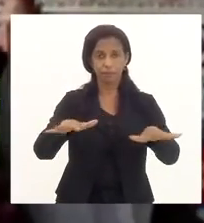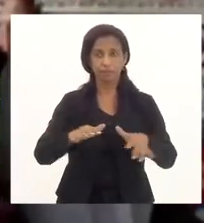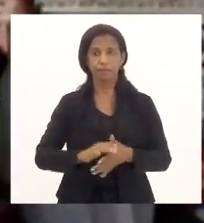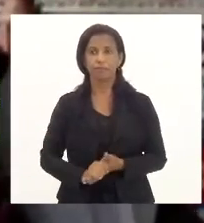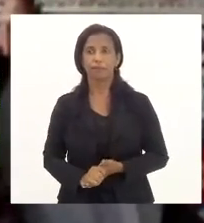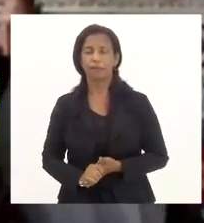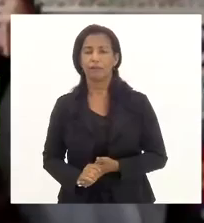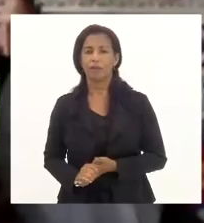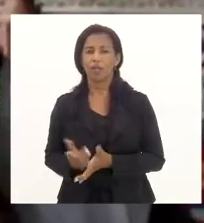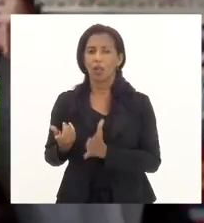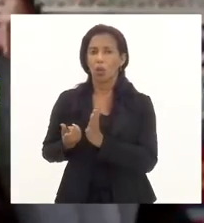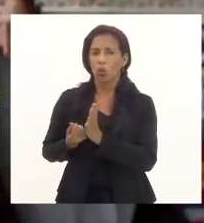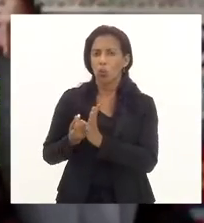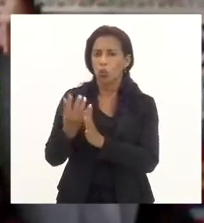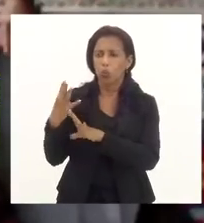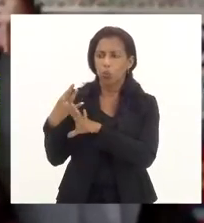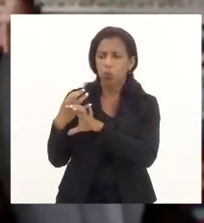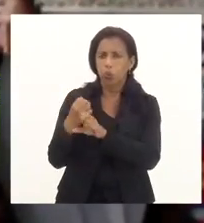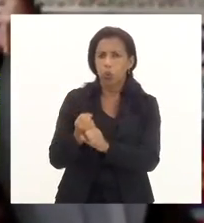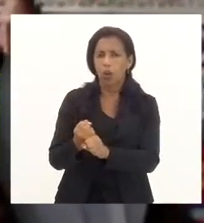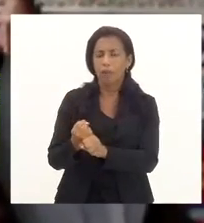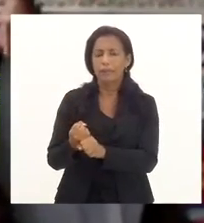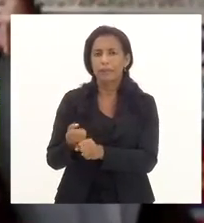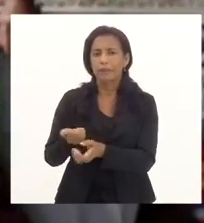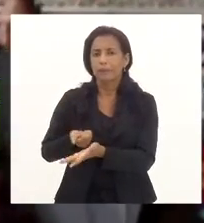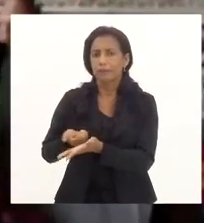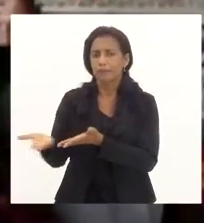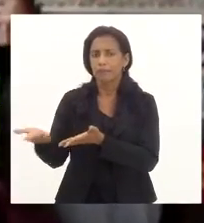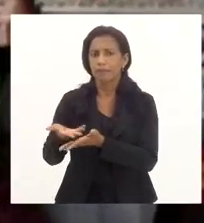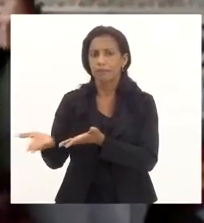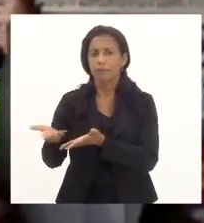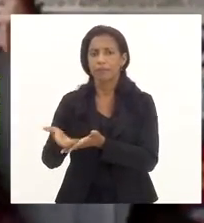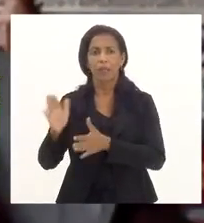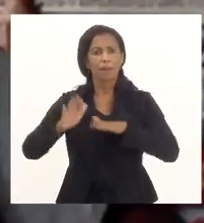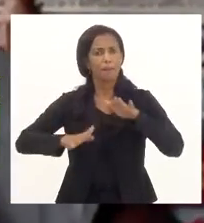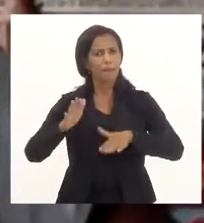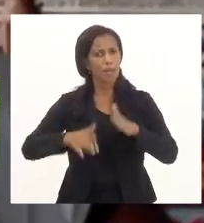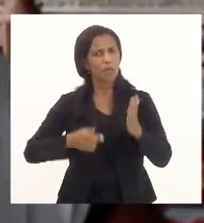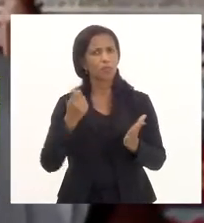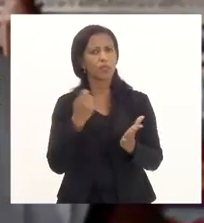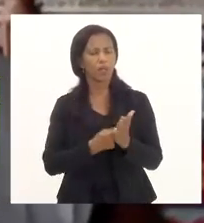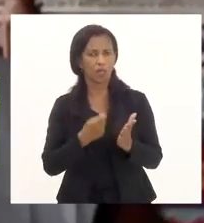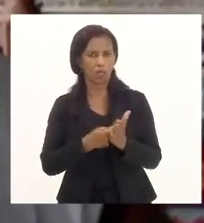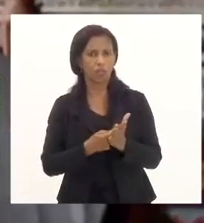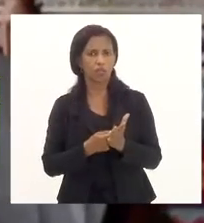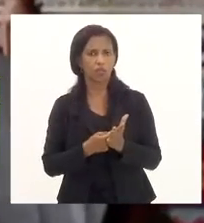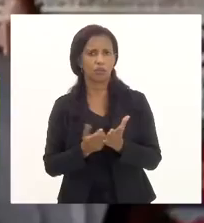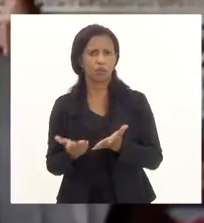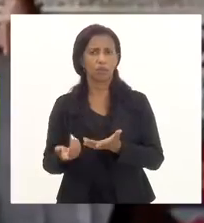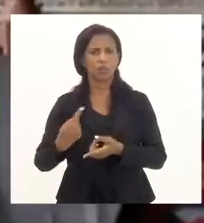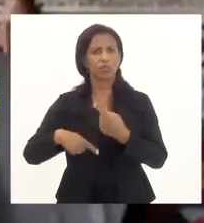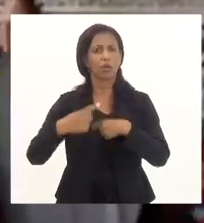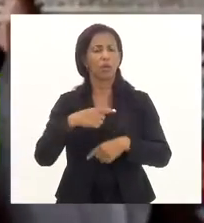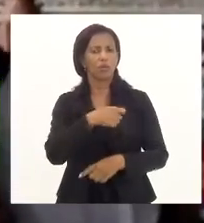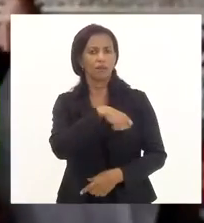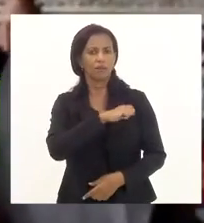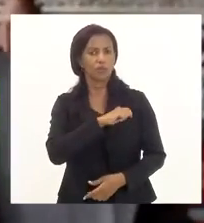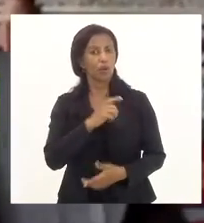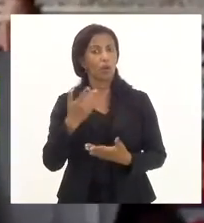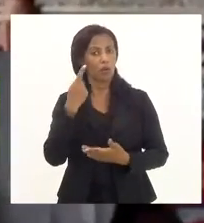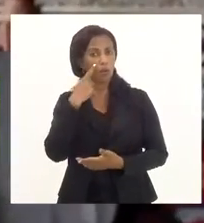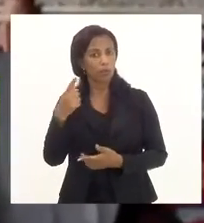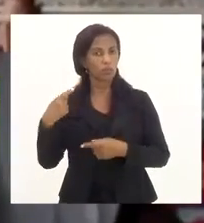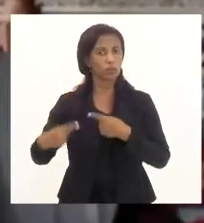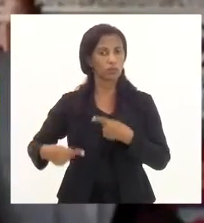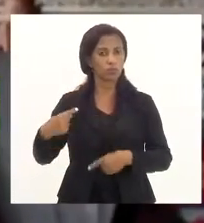que o orçamento seja investido mesmo e regime mede recuperação fiscal que é o que